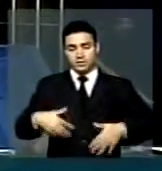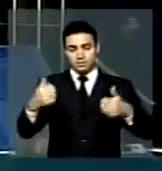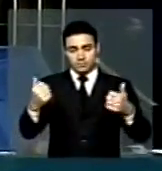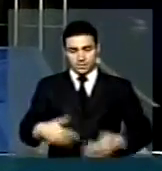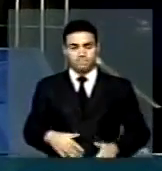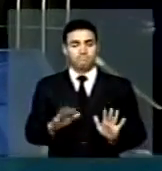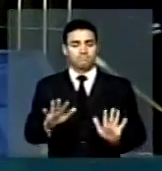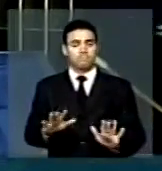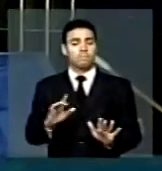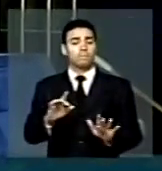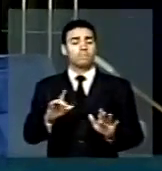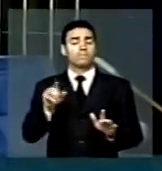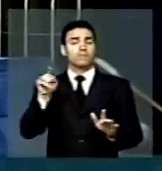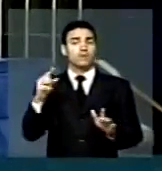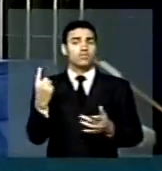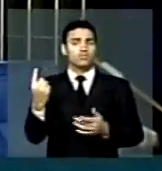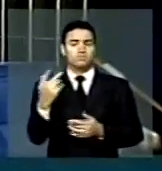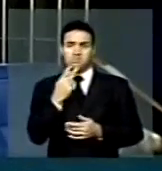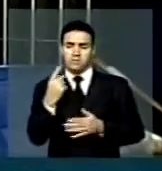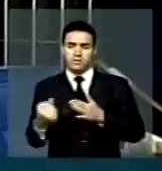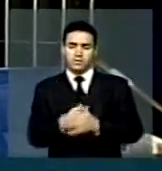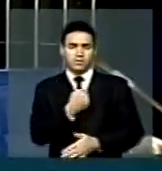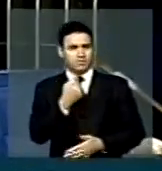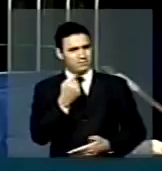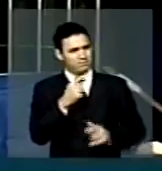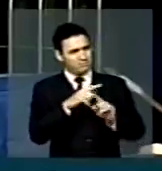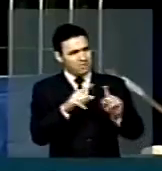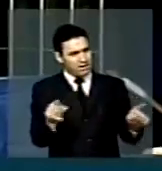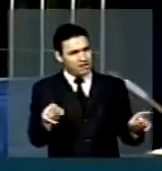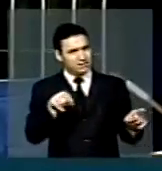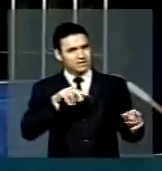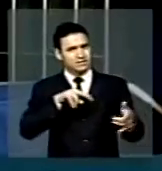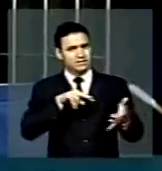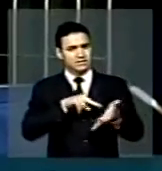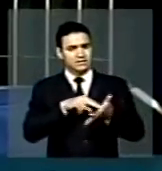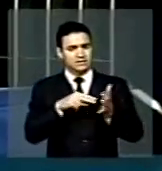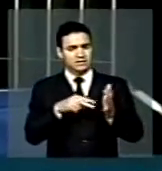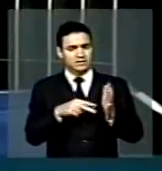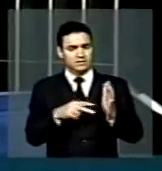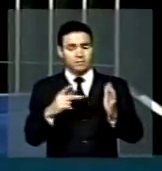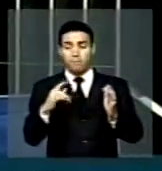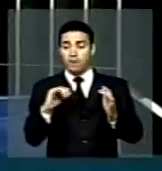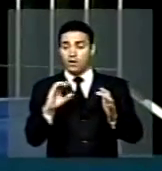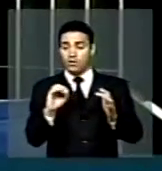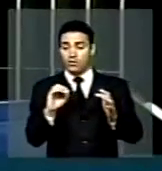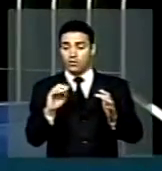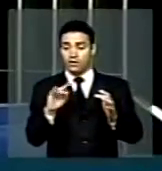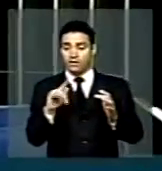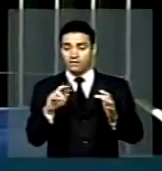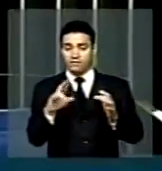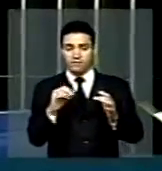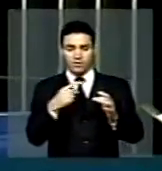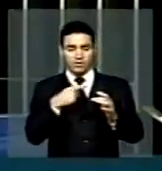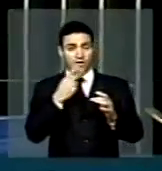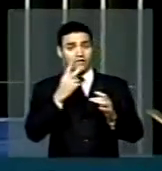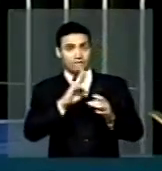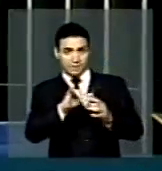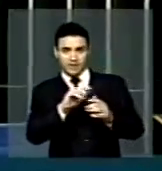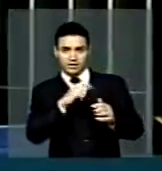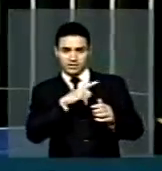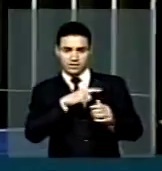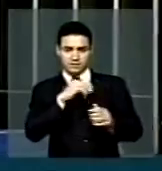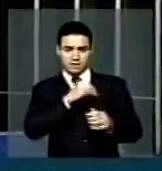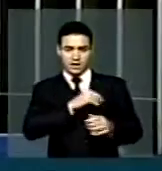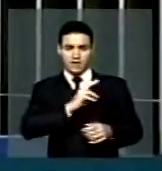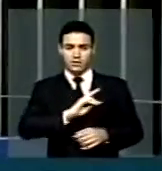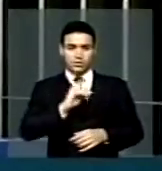dado momento, um deles me disse, mas isso quer dizer, com a URV, isso quer dizer que nós vamos ter a correção do nosso salário